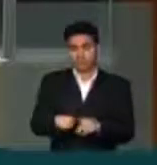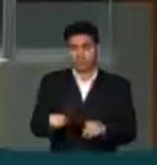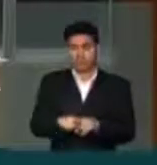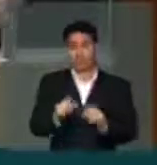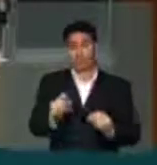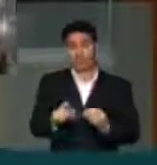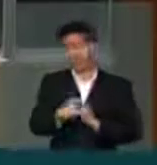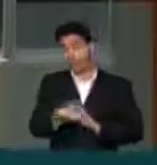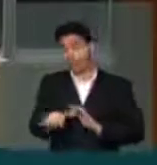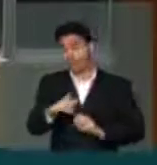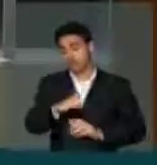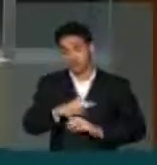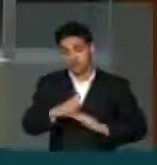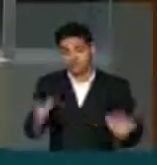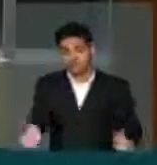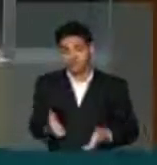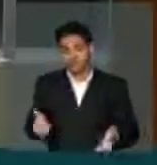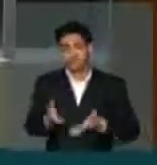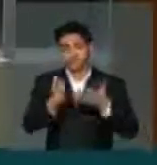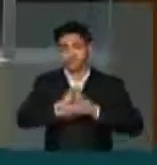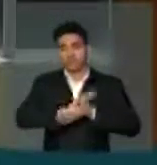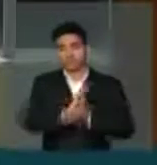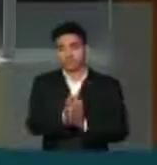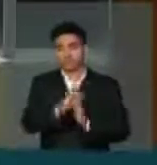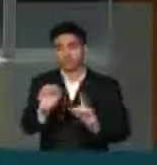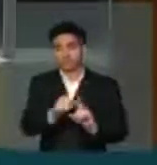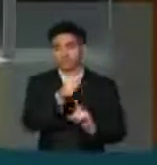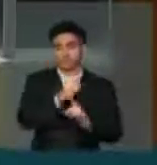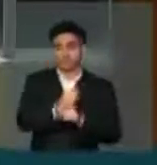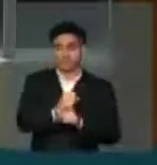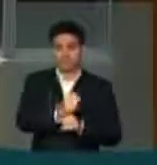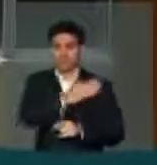que estimulam o preconceito social, racial,